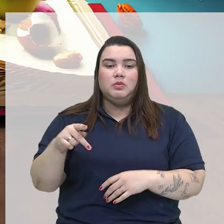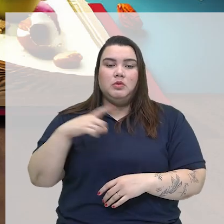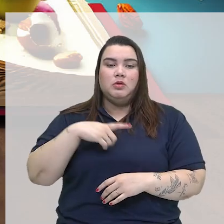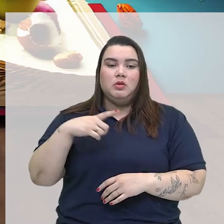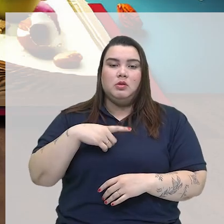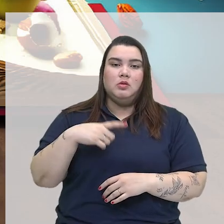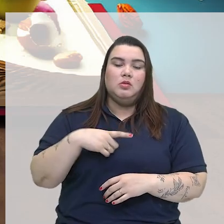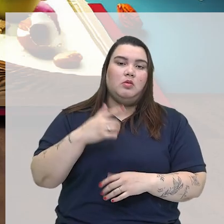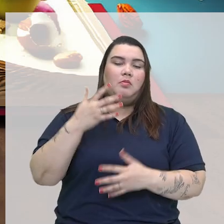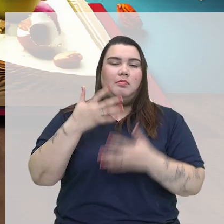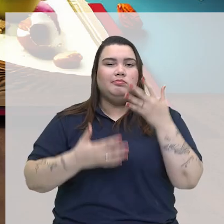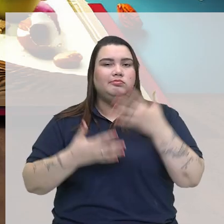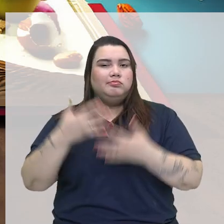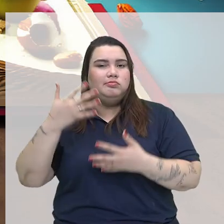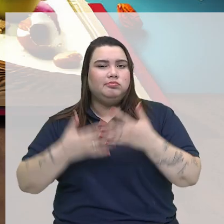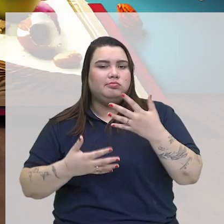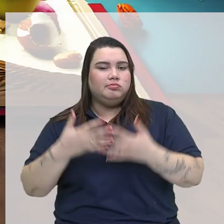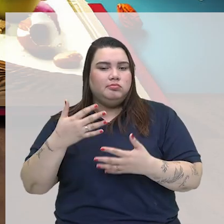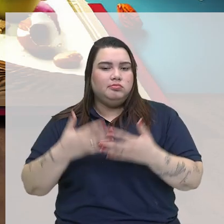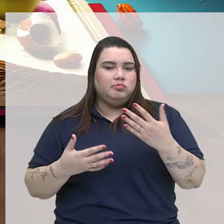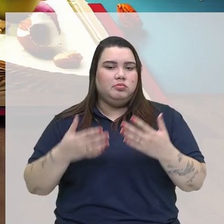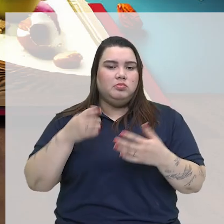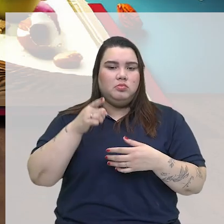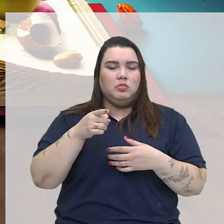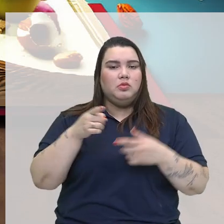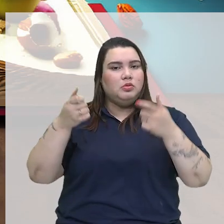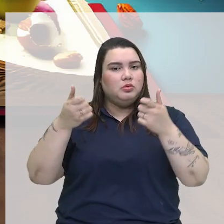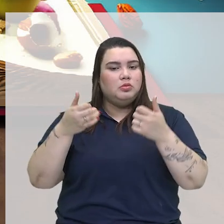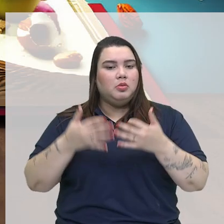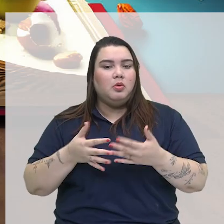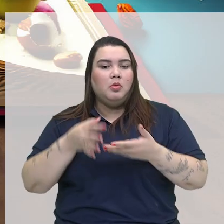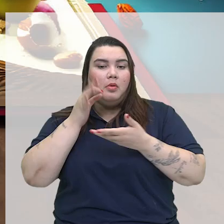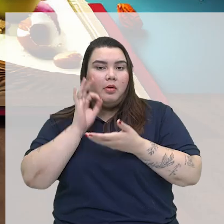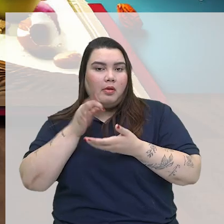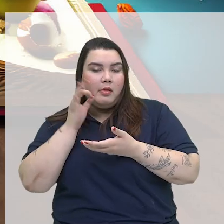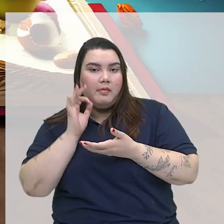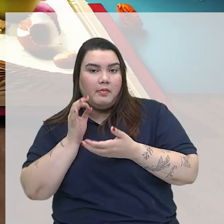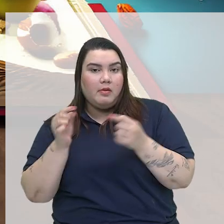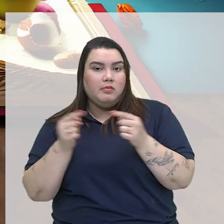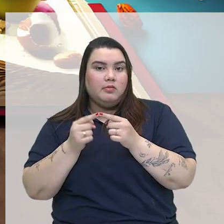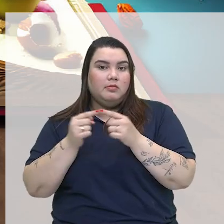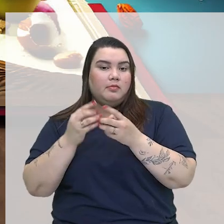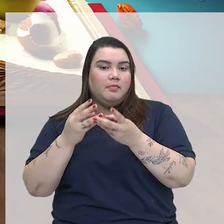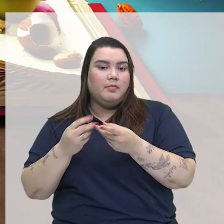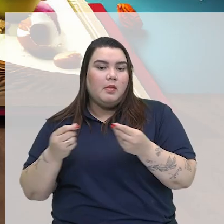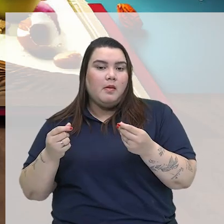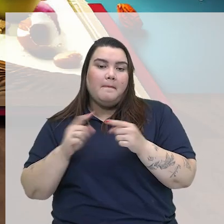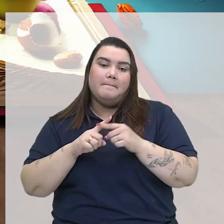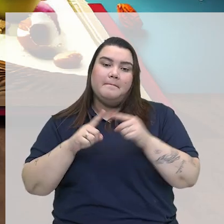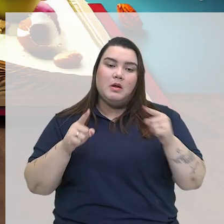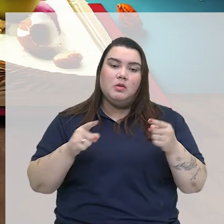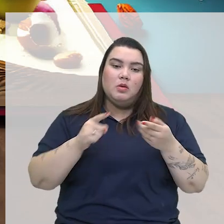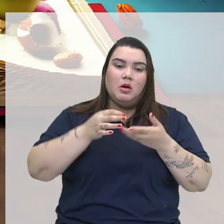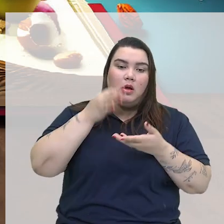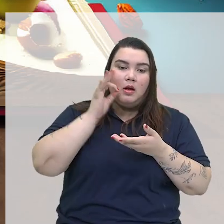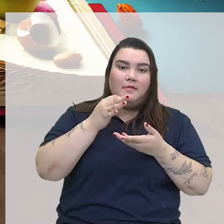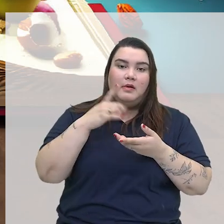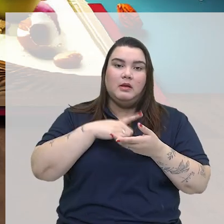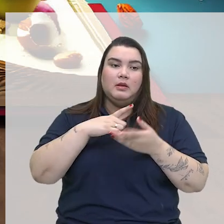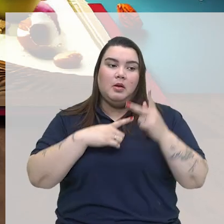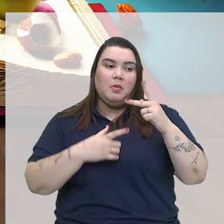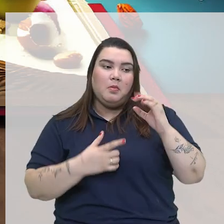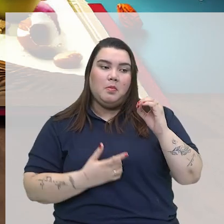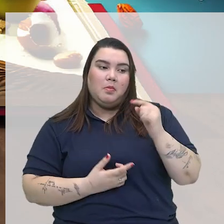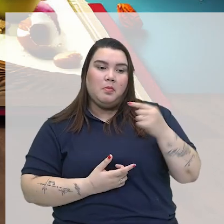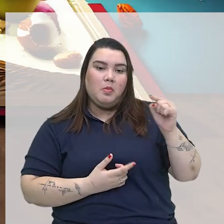tem uma certa confusão aí. A senhora exemplificou o café como uma mistura homogênea. Só que o café ele tem um